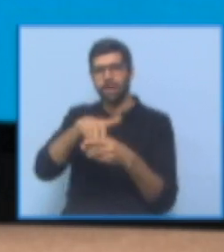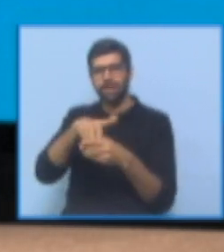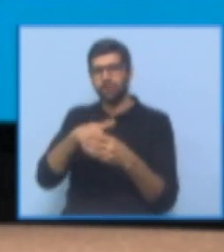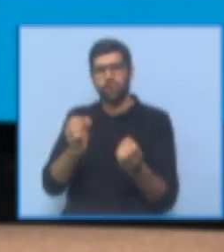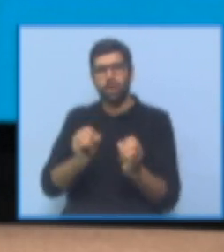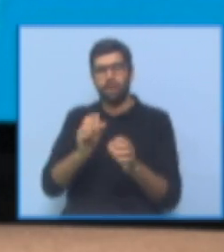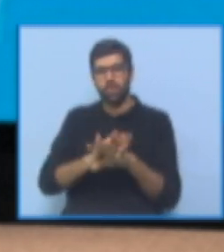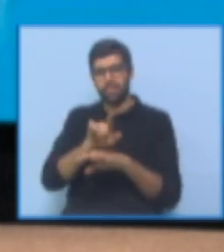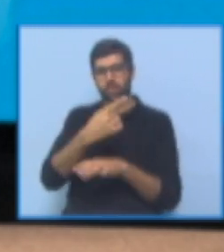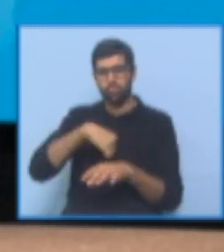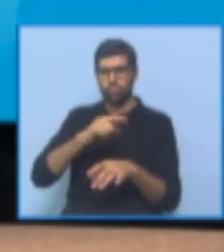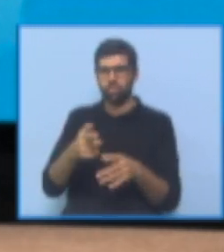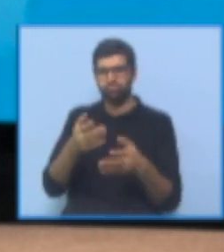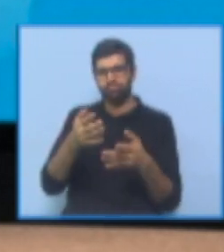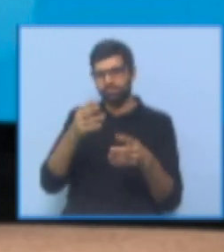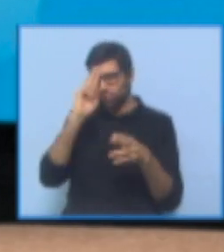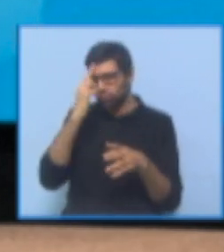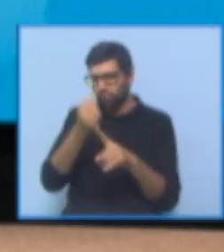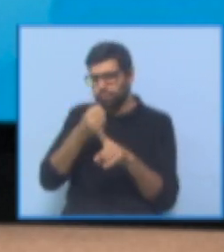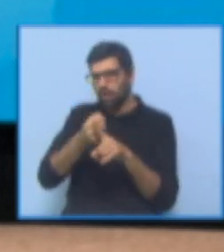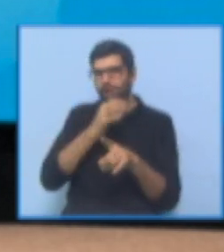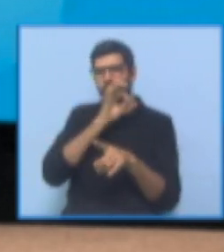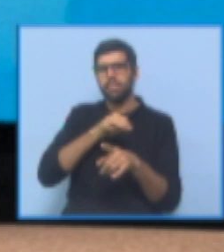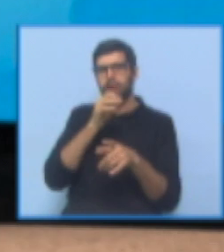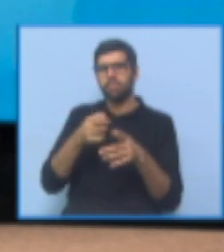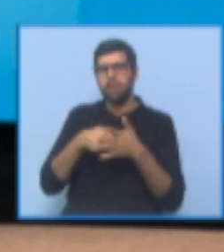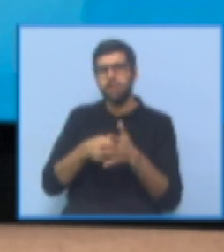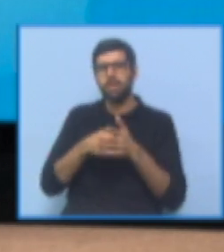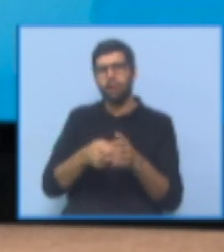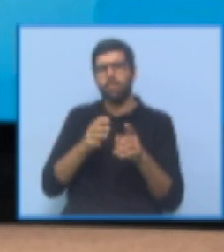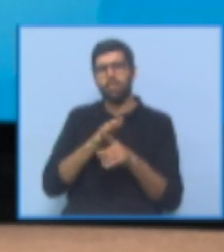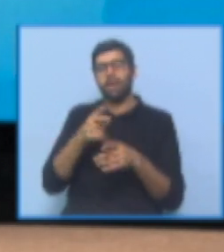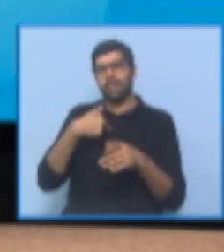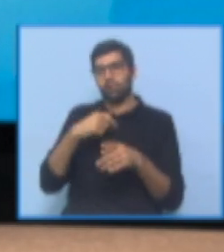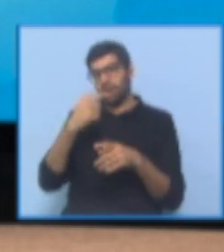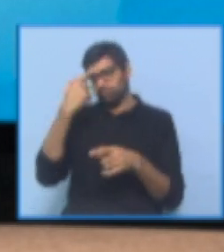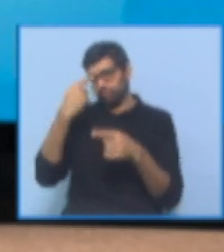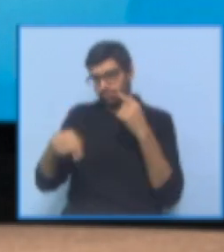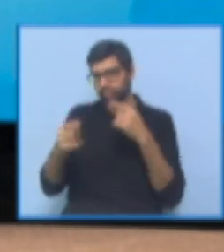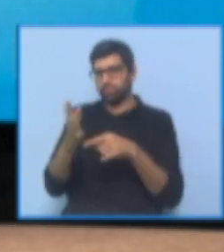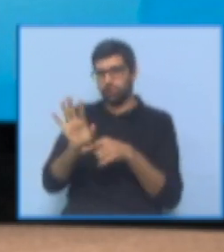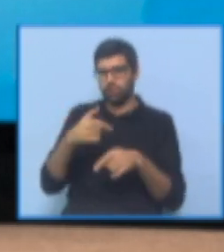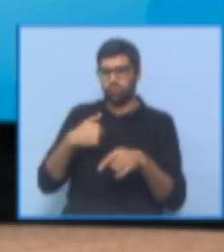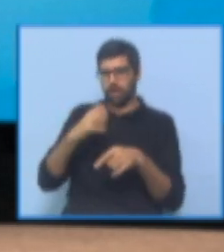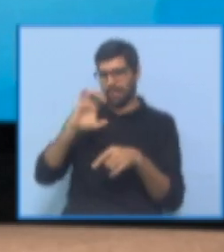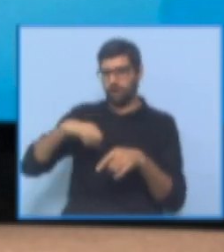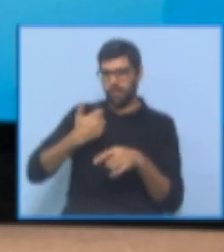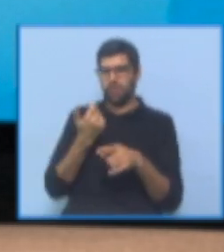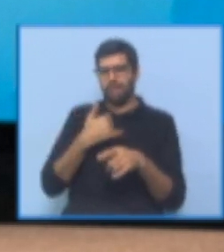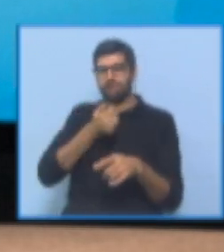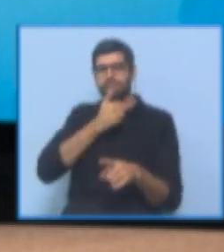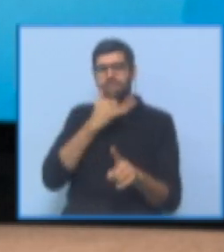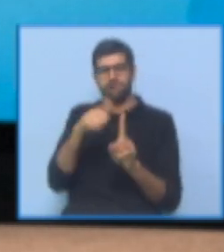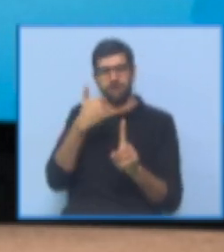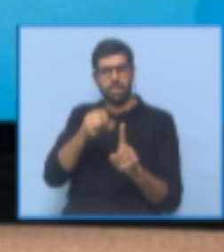nós temos apostado muito na família. Temos tido alguns casos que nos chocam em Cabo Verde, que é o caso da violência doméstica, sobretudo da parte